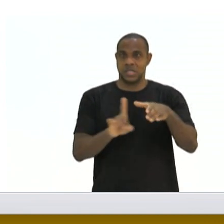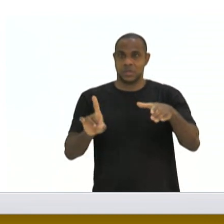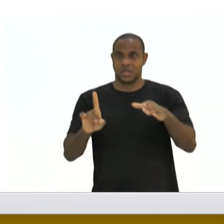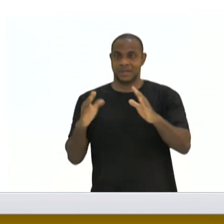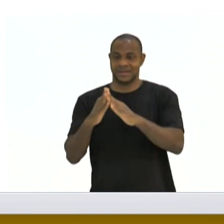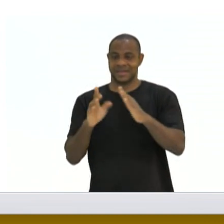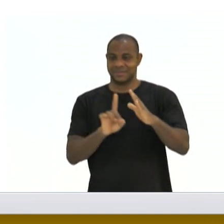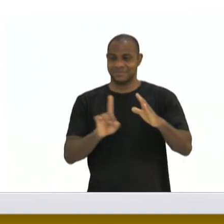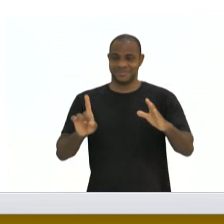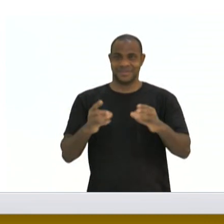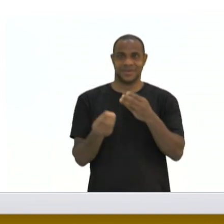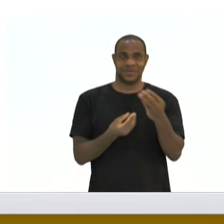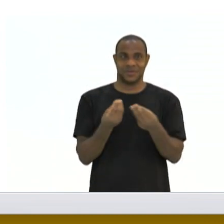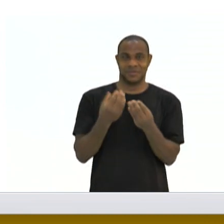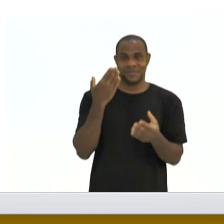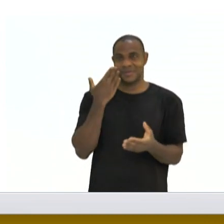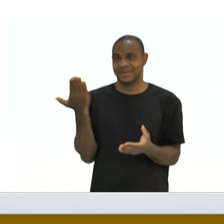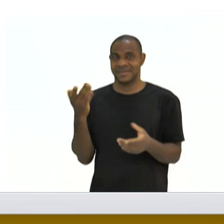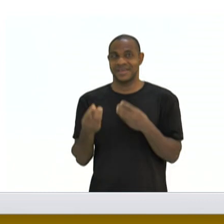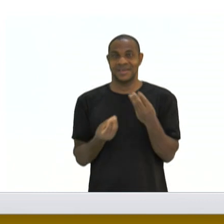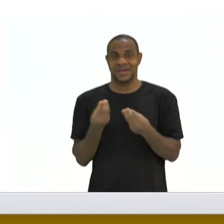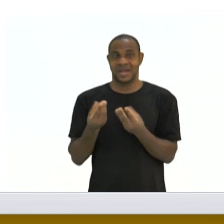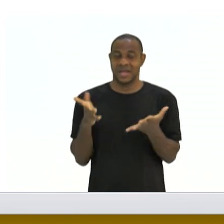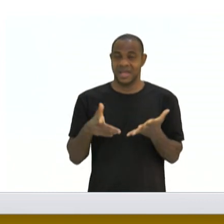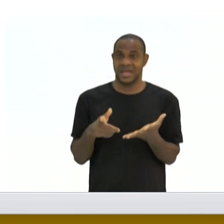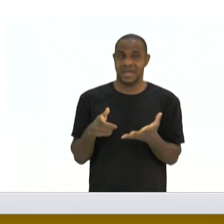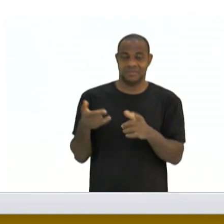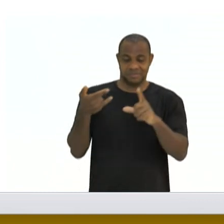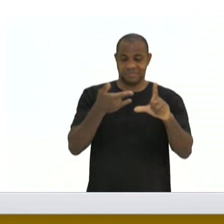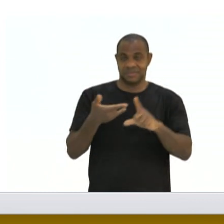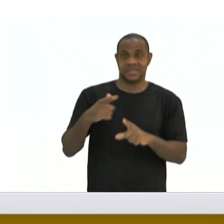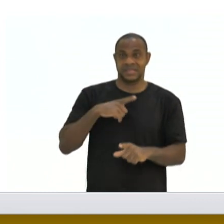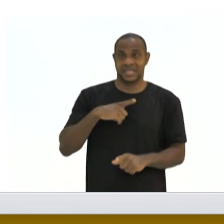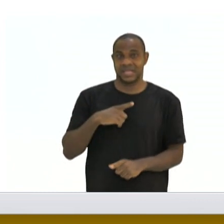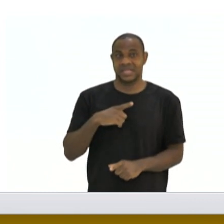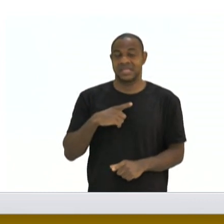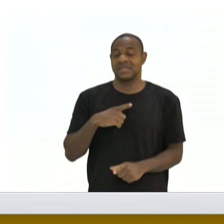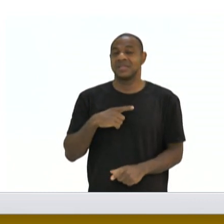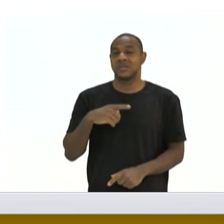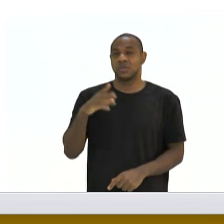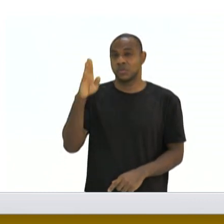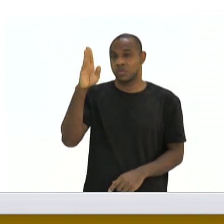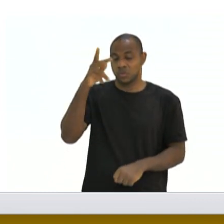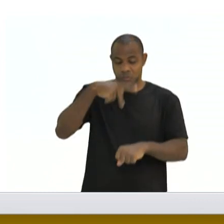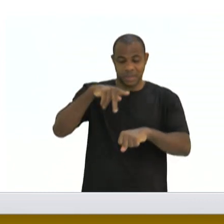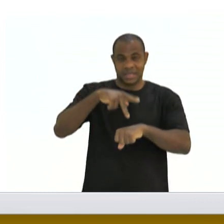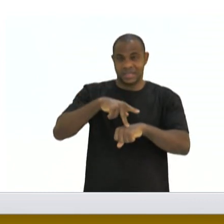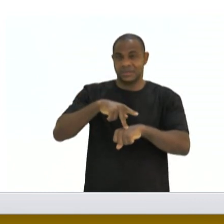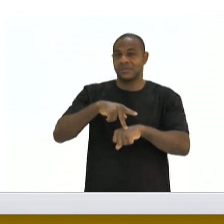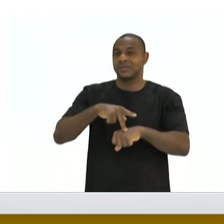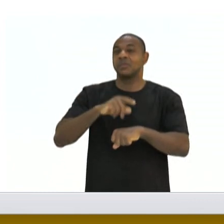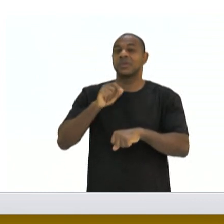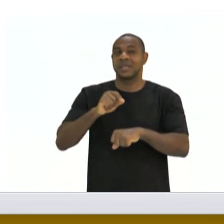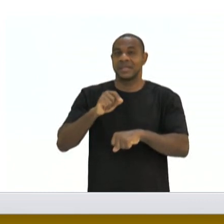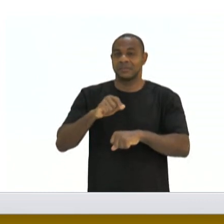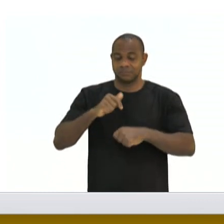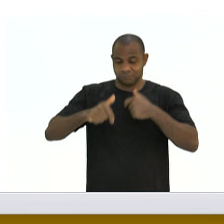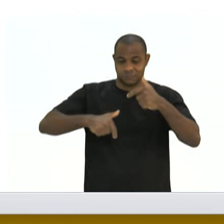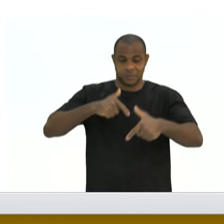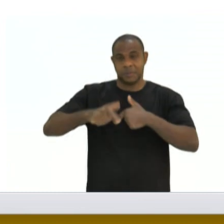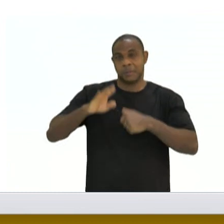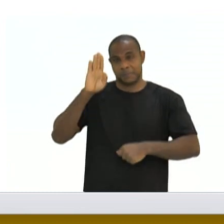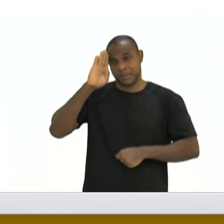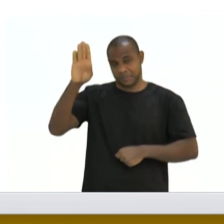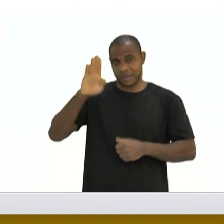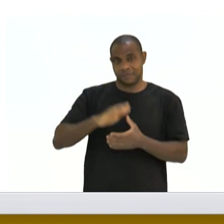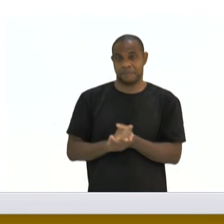é um fenômeno que tem no Brasil o seu principal mercado lives